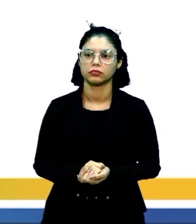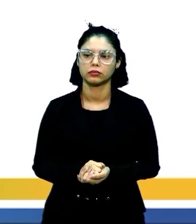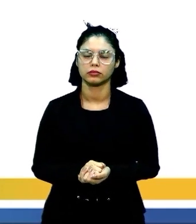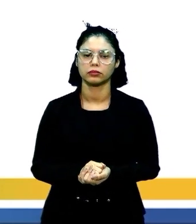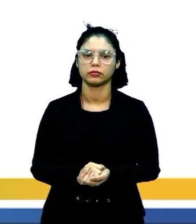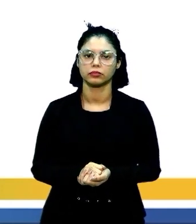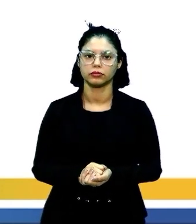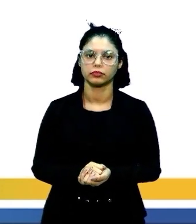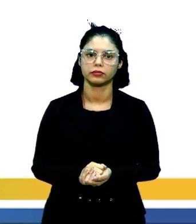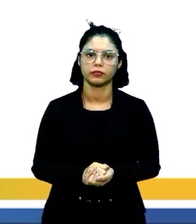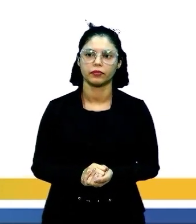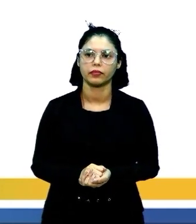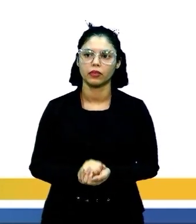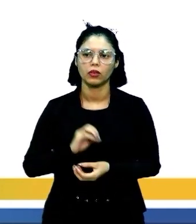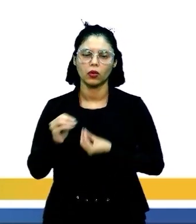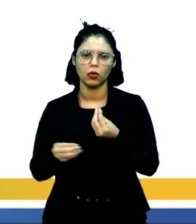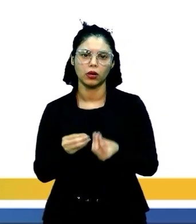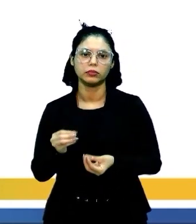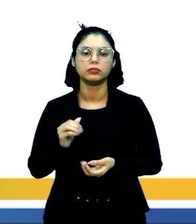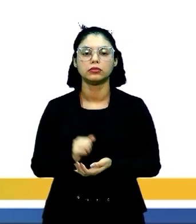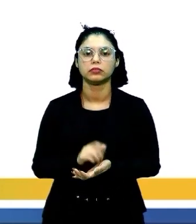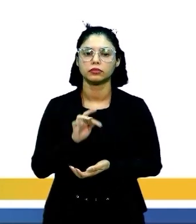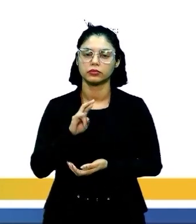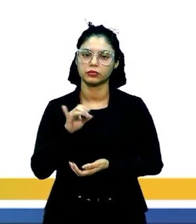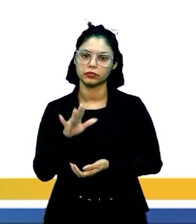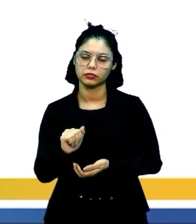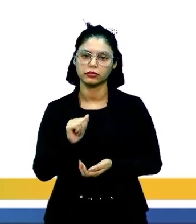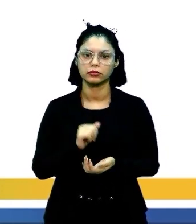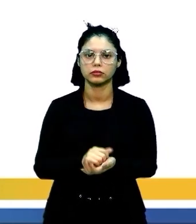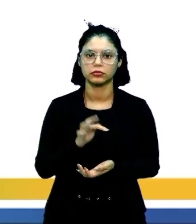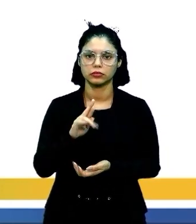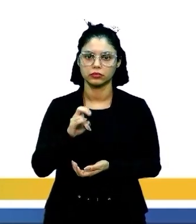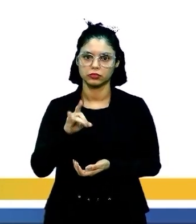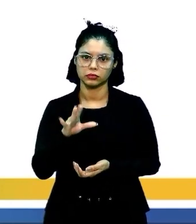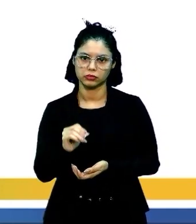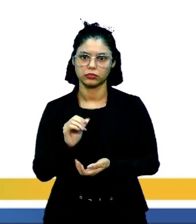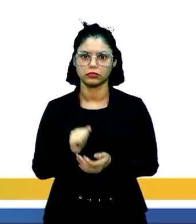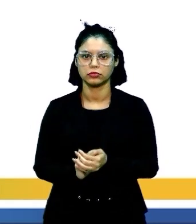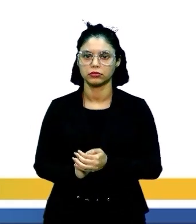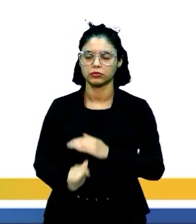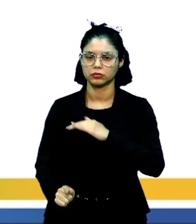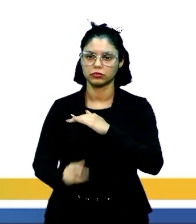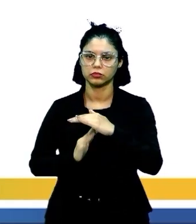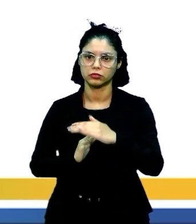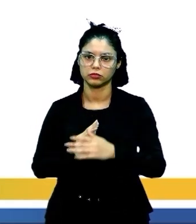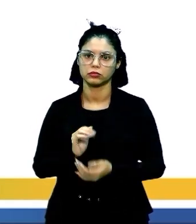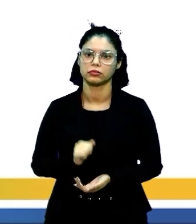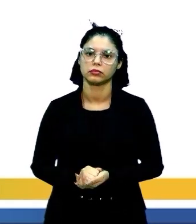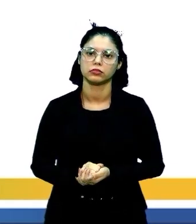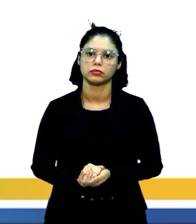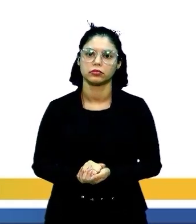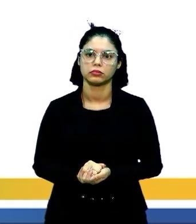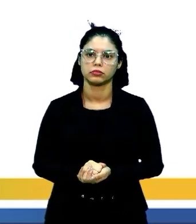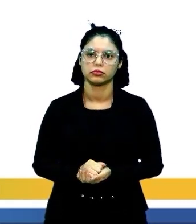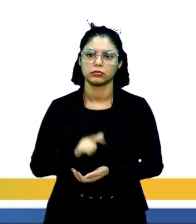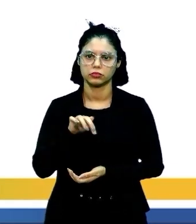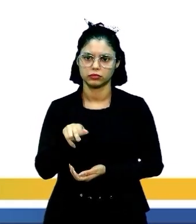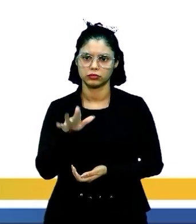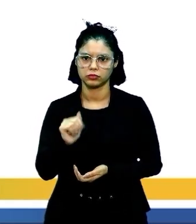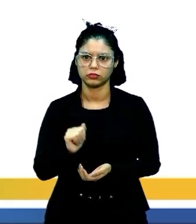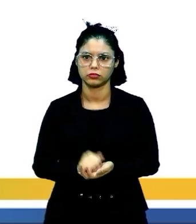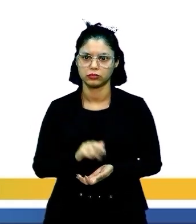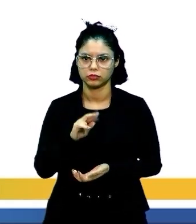comiseração ou com medo, como o retirante, o flagelado, o migrante, o pau